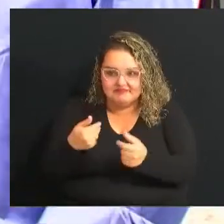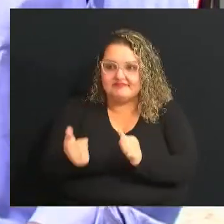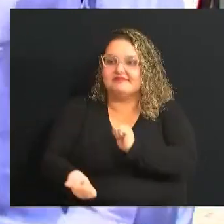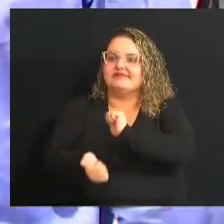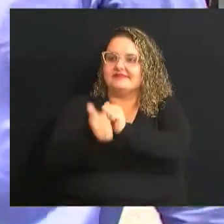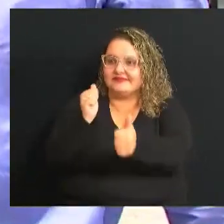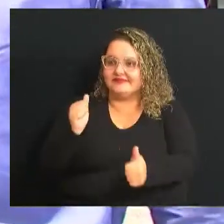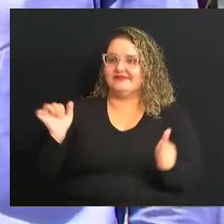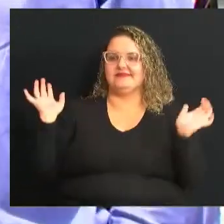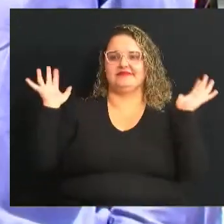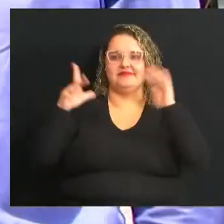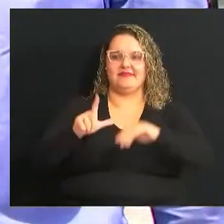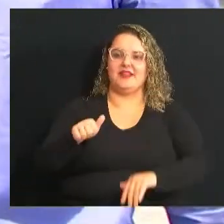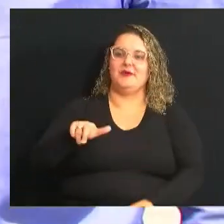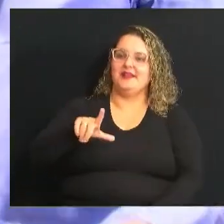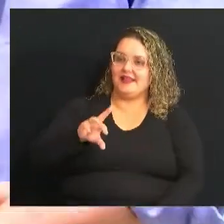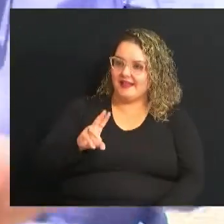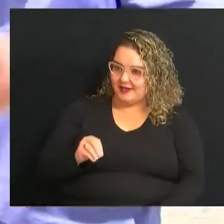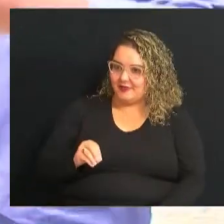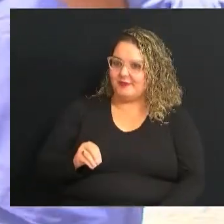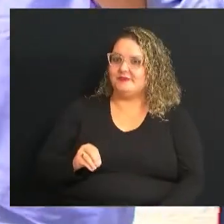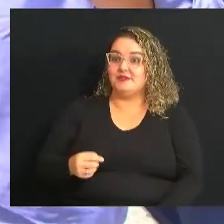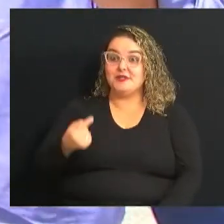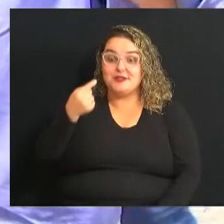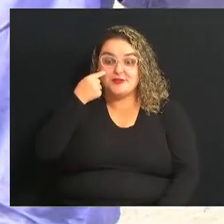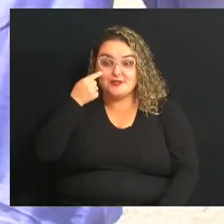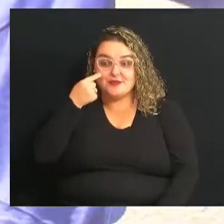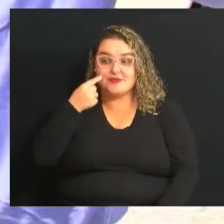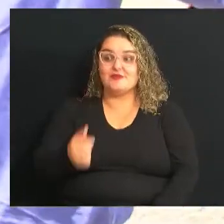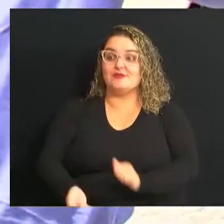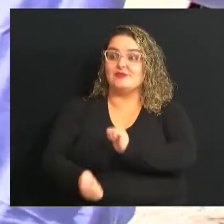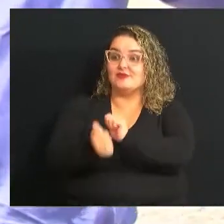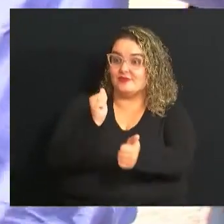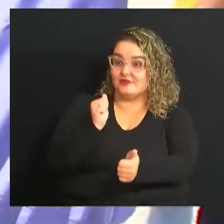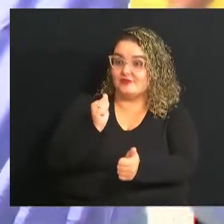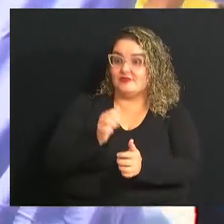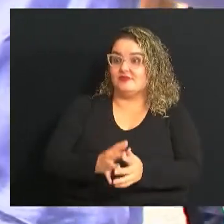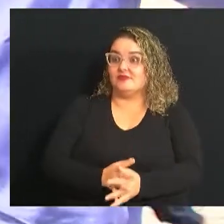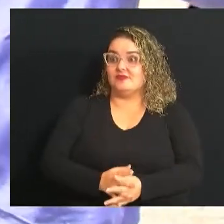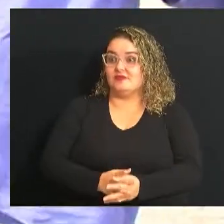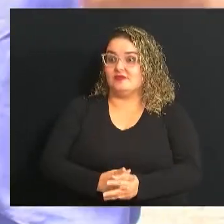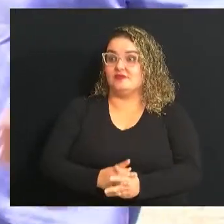da cidade. Boa tarde, Mirna. Boa tarde, espectadores da TV Câmara.